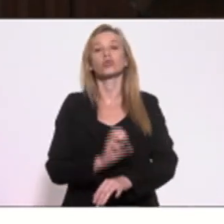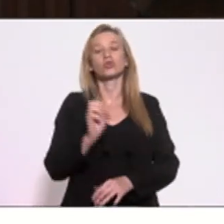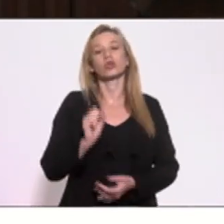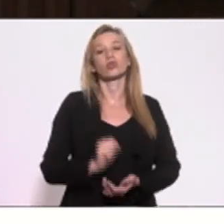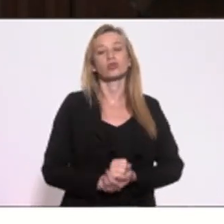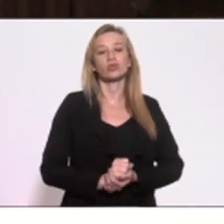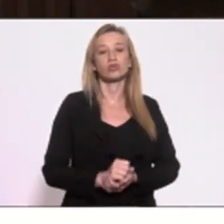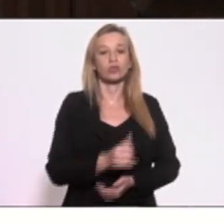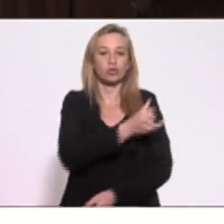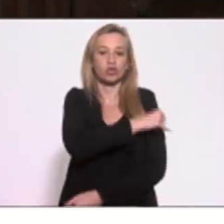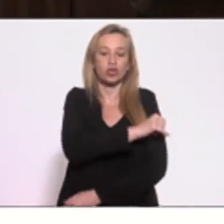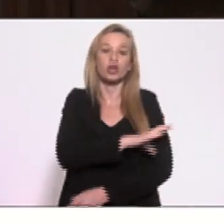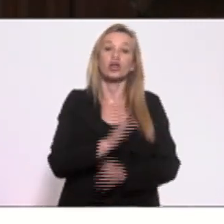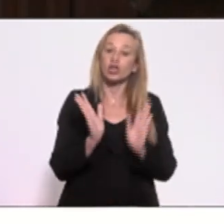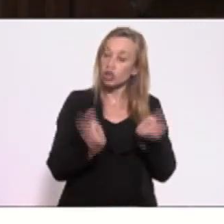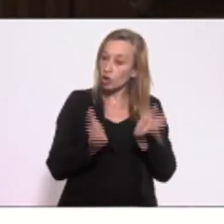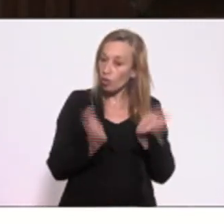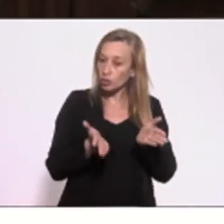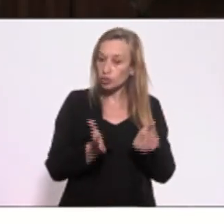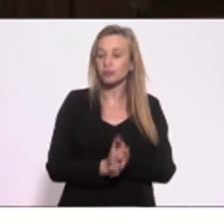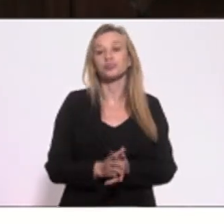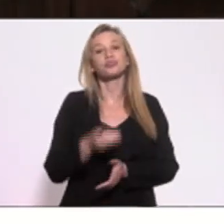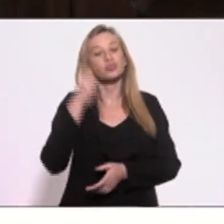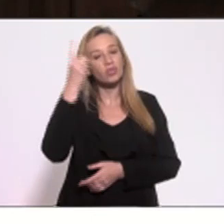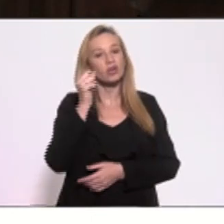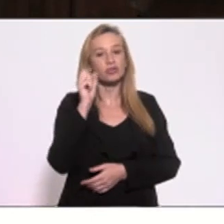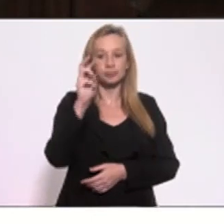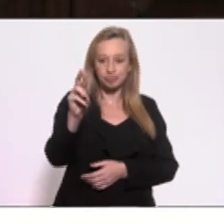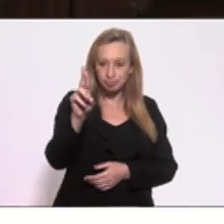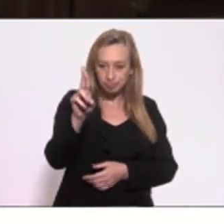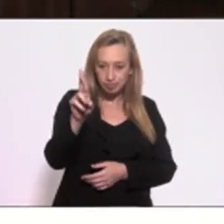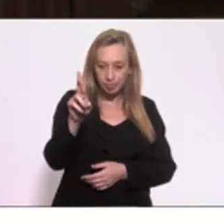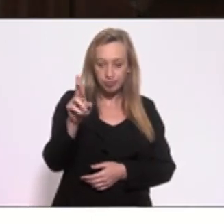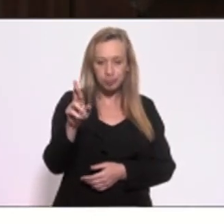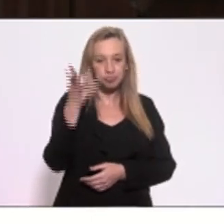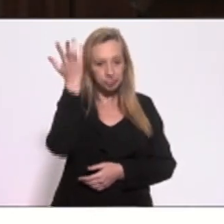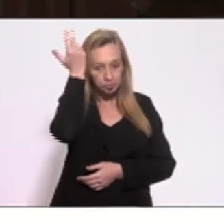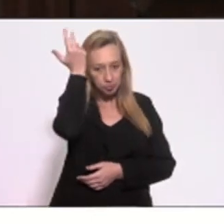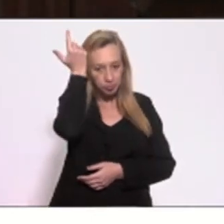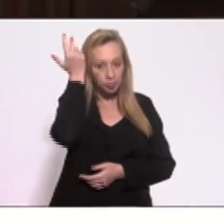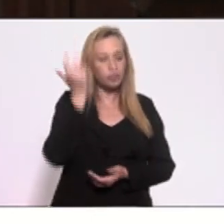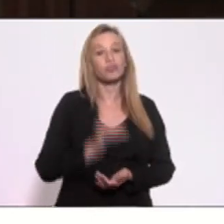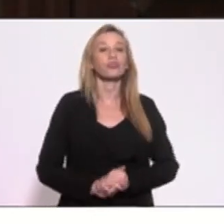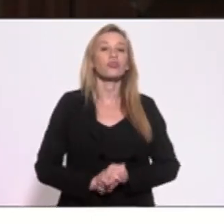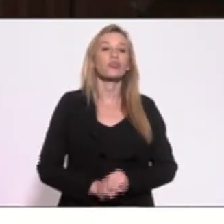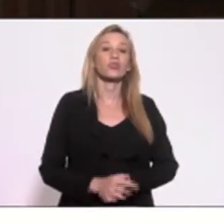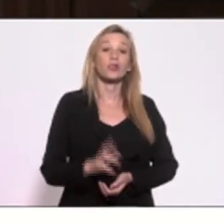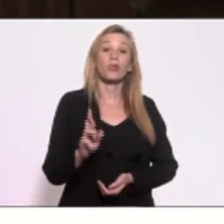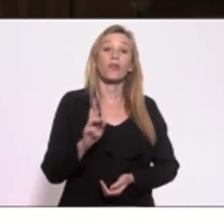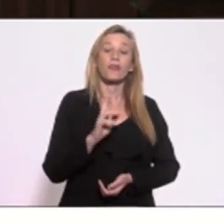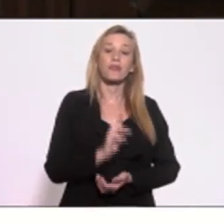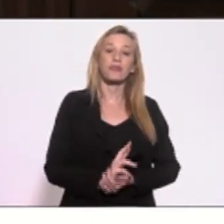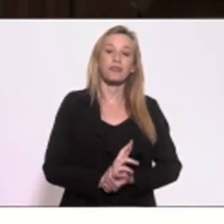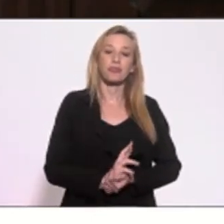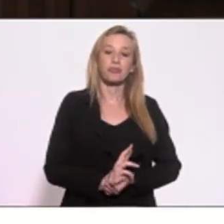E hoje, o deputado Eliomar Coelho, em resposta